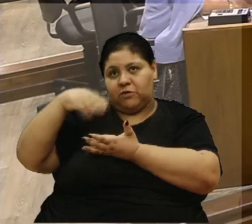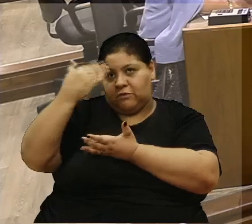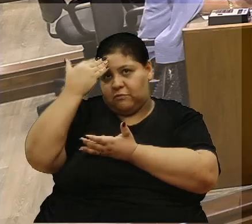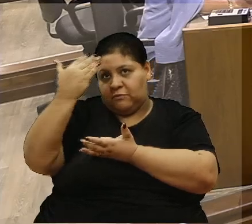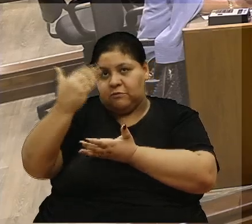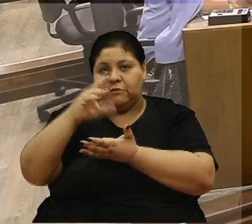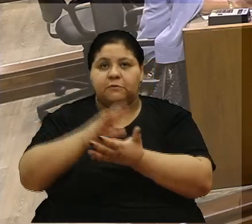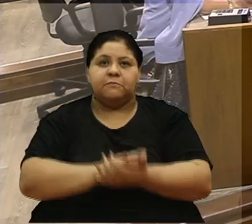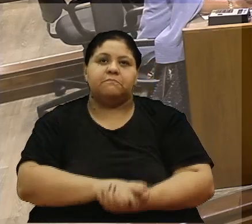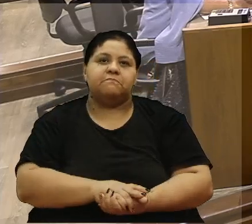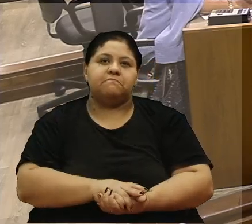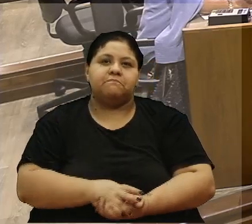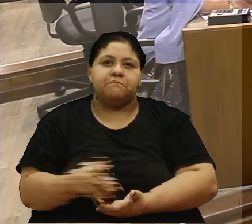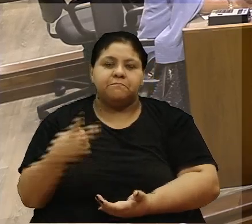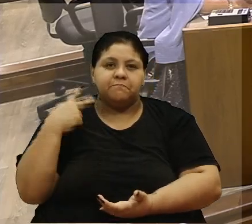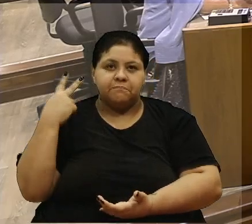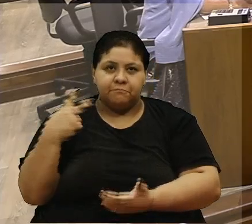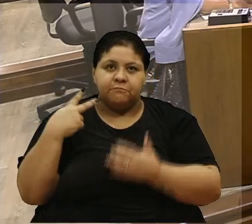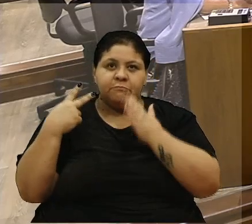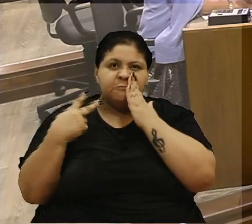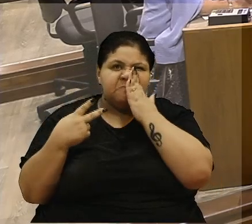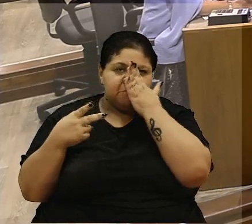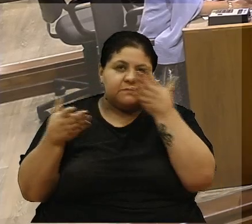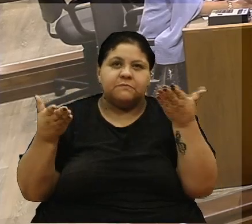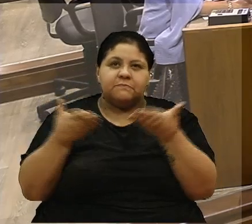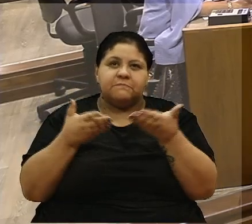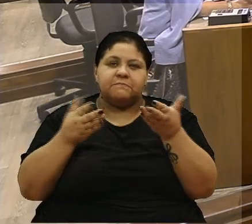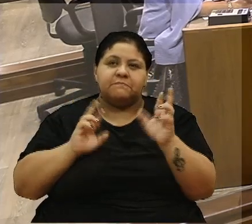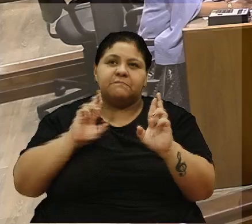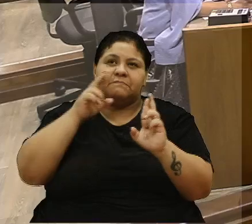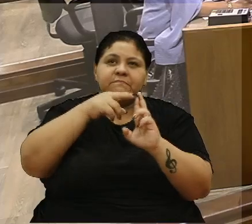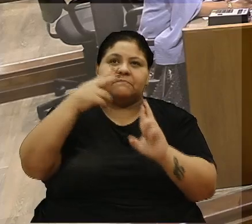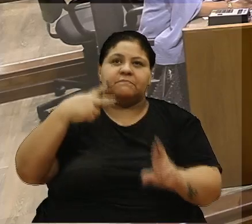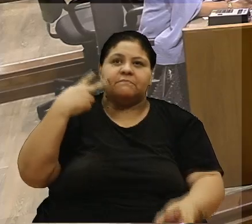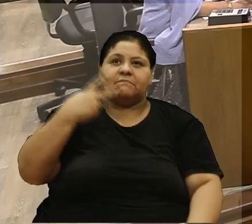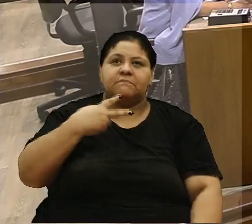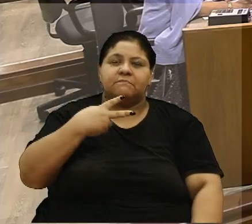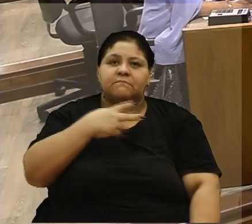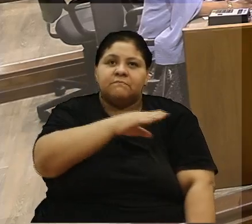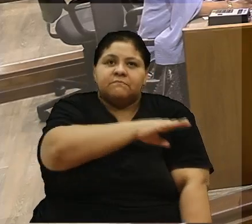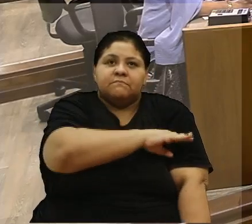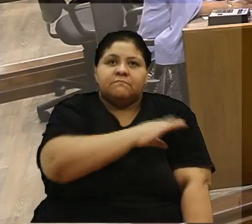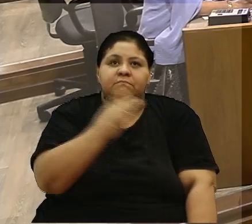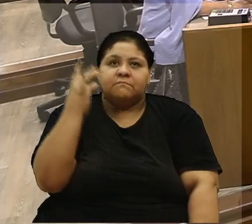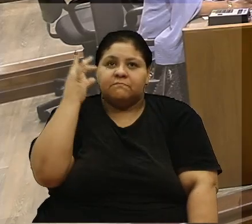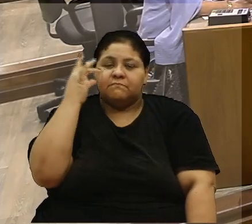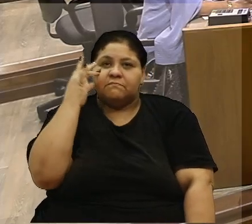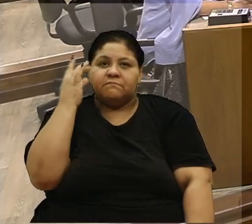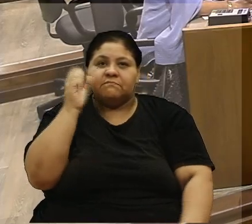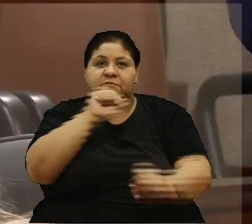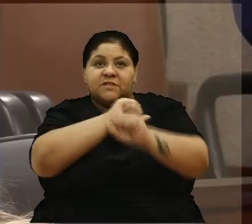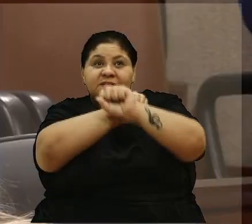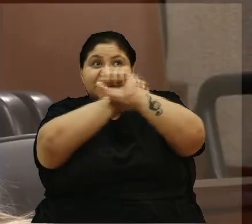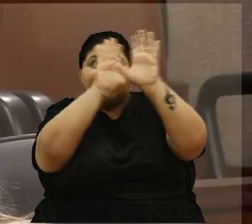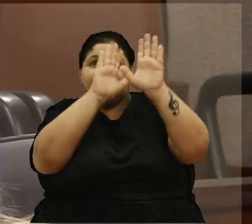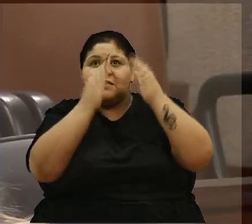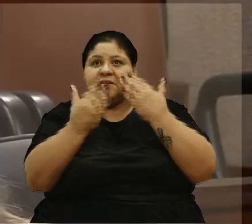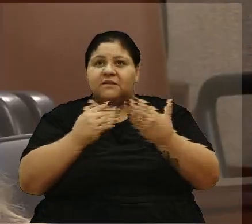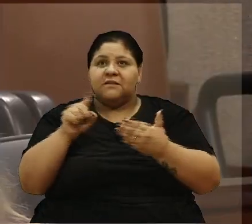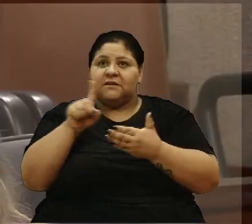Bom, vereador, eu faço aqui uma referência ao vereador Ramon, estava presente, tirou várias dúvidas. Essa